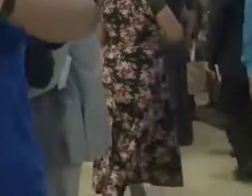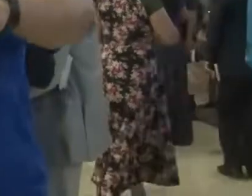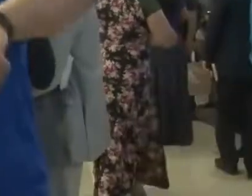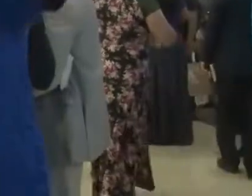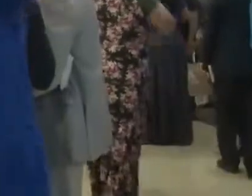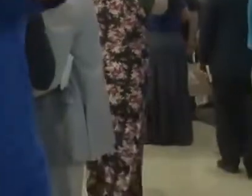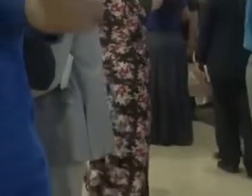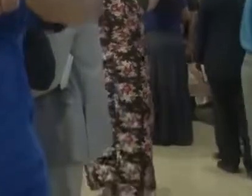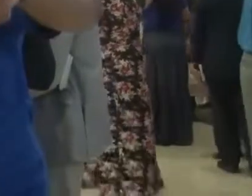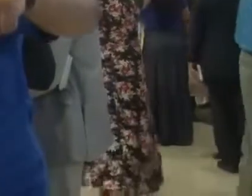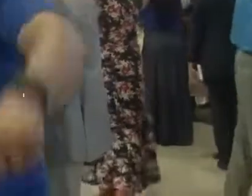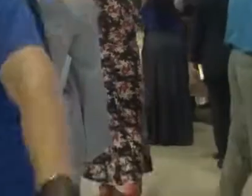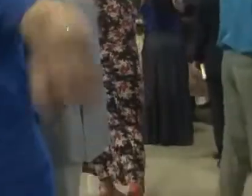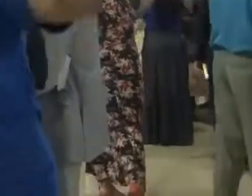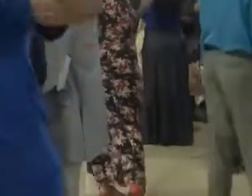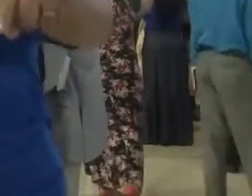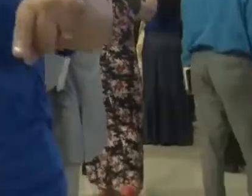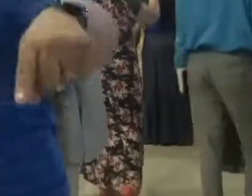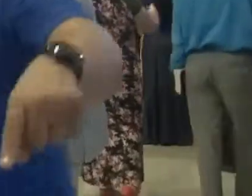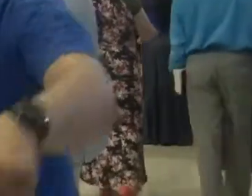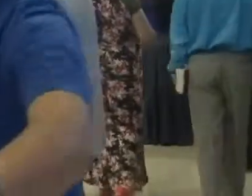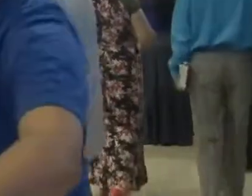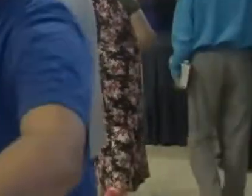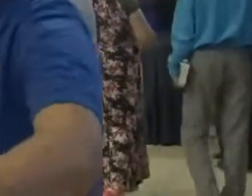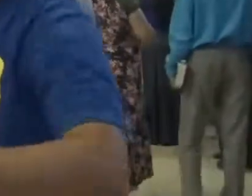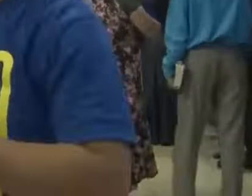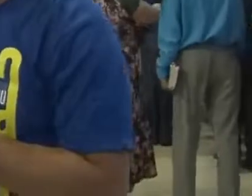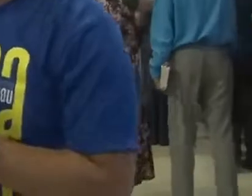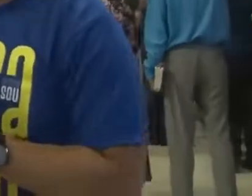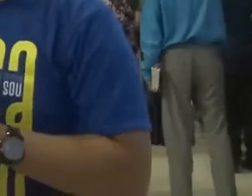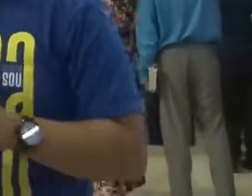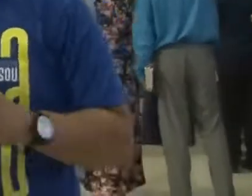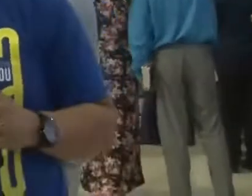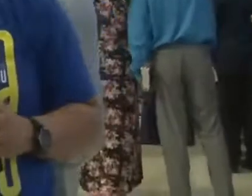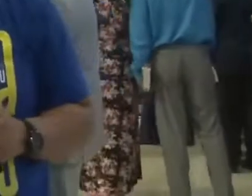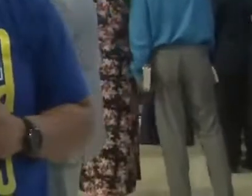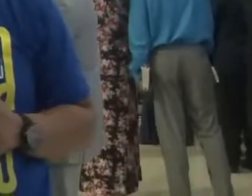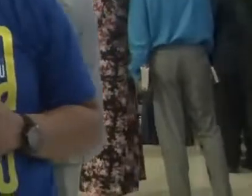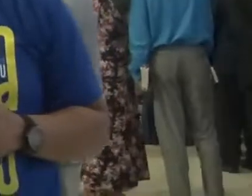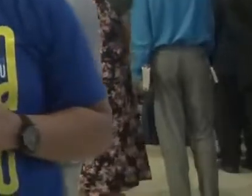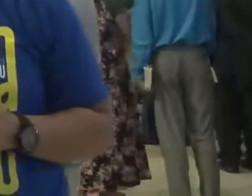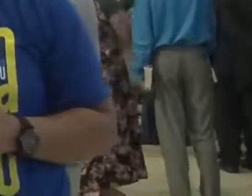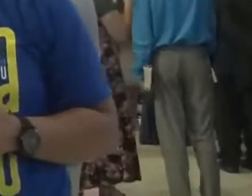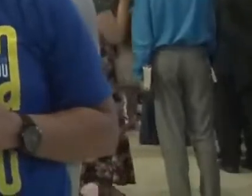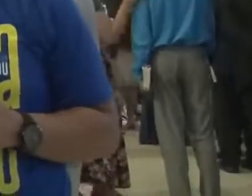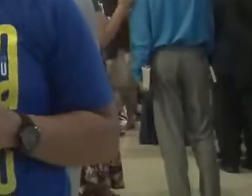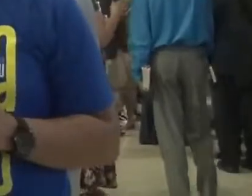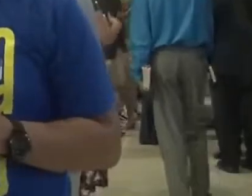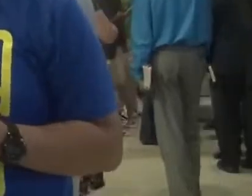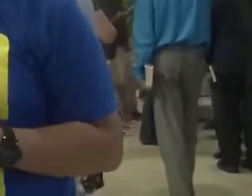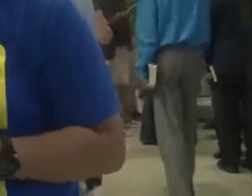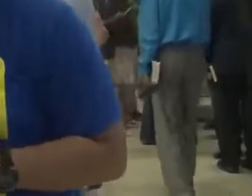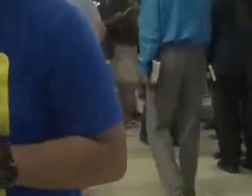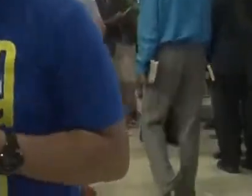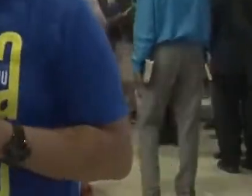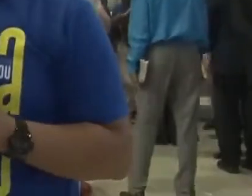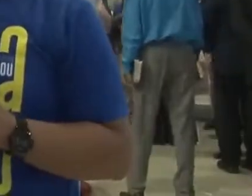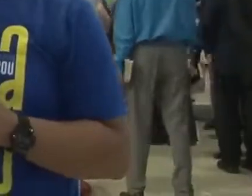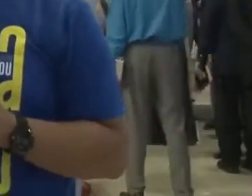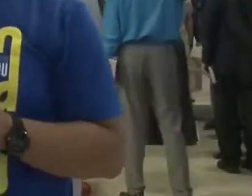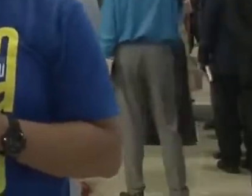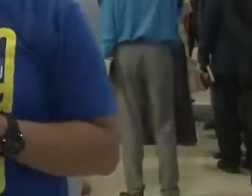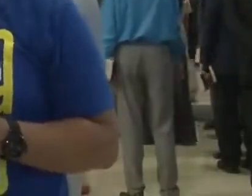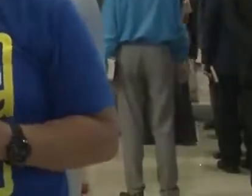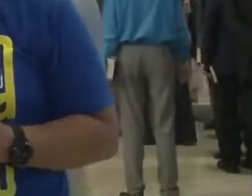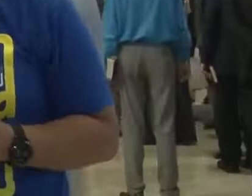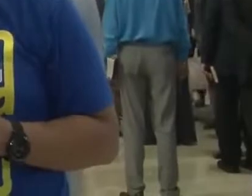só o começo. É daqui que começa um grande avivamento para o Brasil. É isso aí. Jovens estão saindo aqui, jovens vocacionados. Jovens preparados